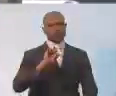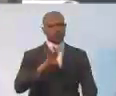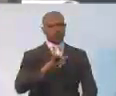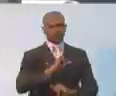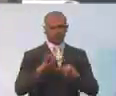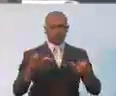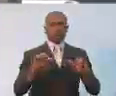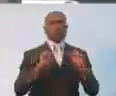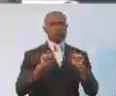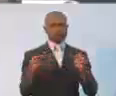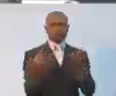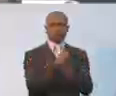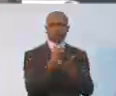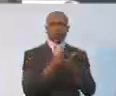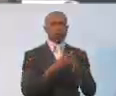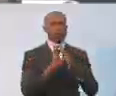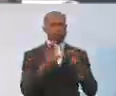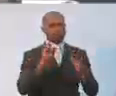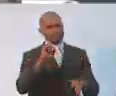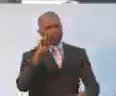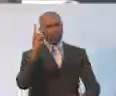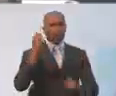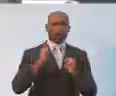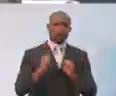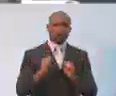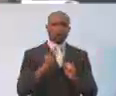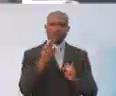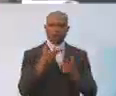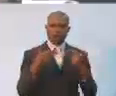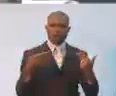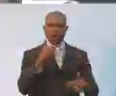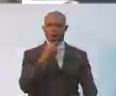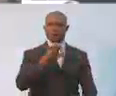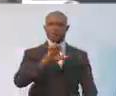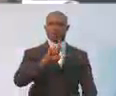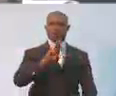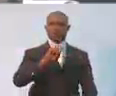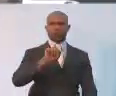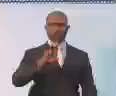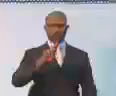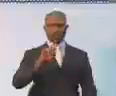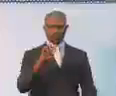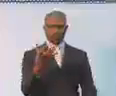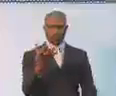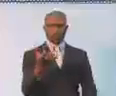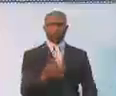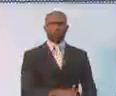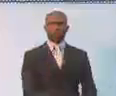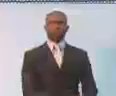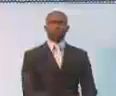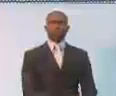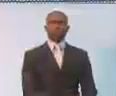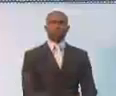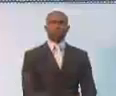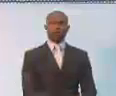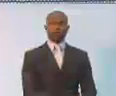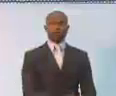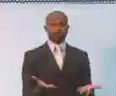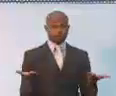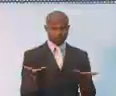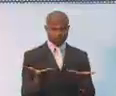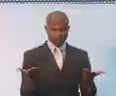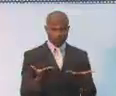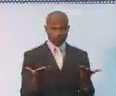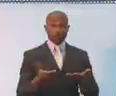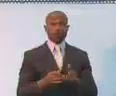estou à disposição de vocês para qualquer dúvida. Quer falar alguma coisa, Eduardo? Tá. Quero, nesse momento,